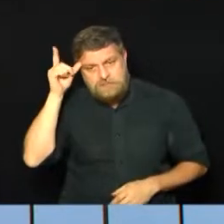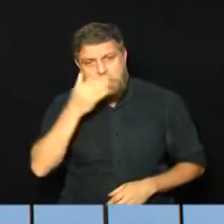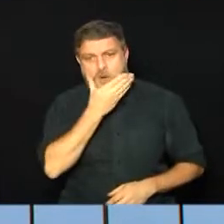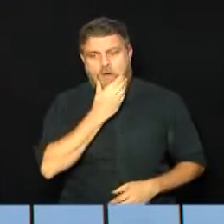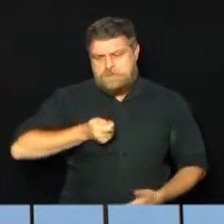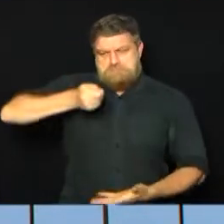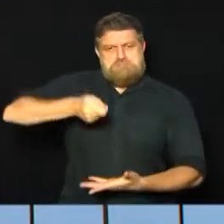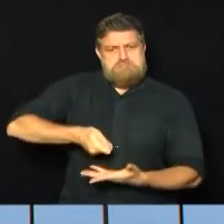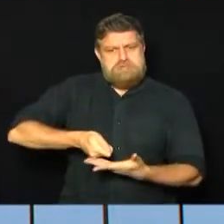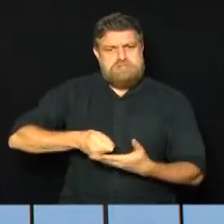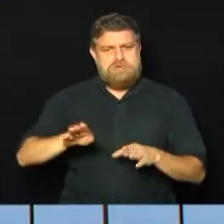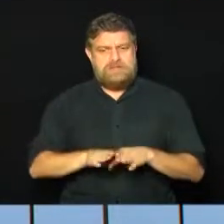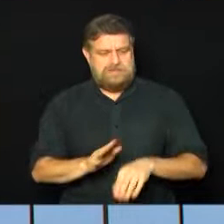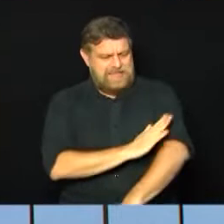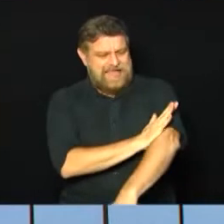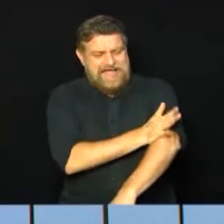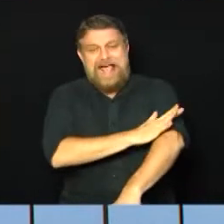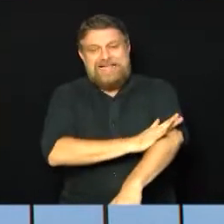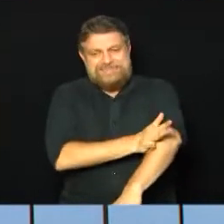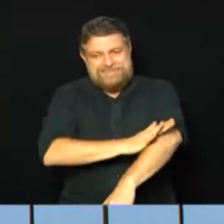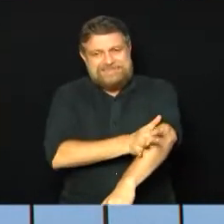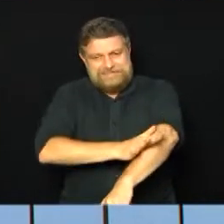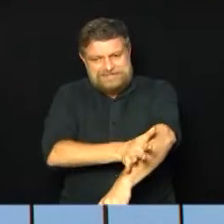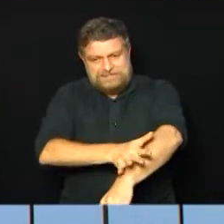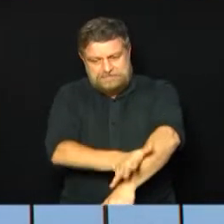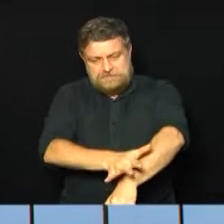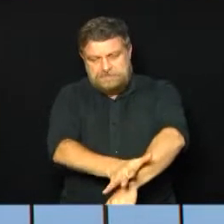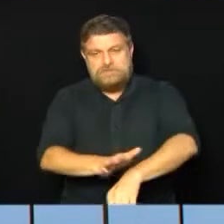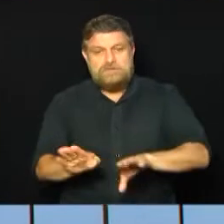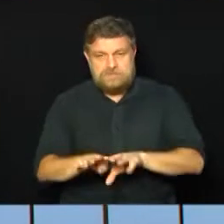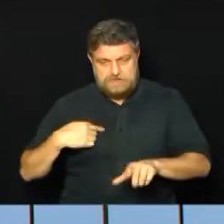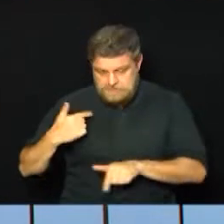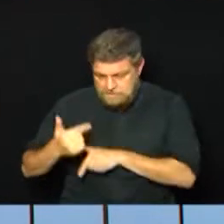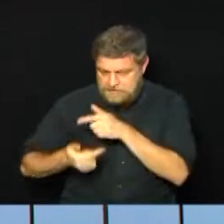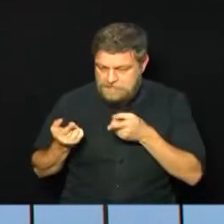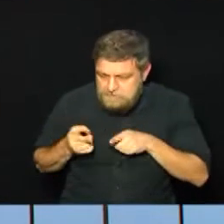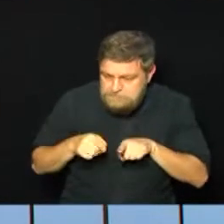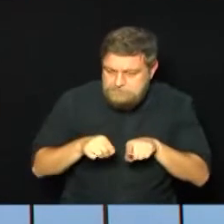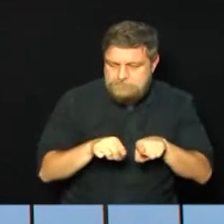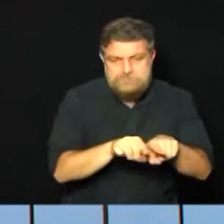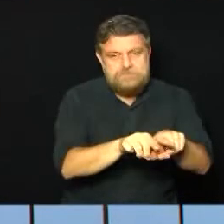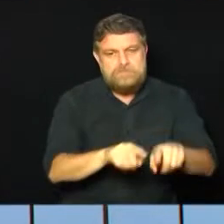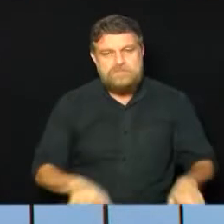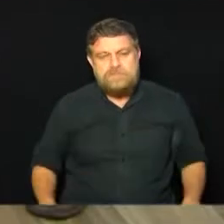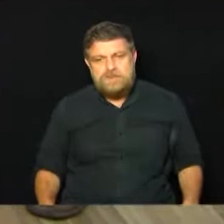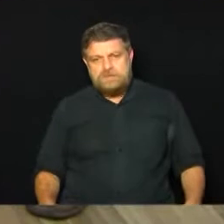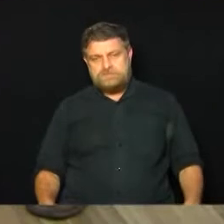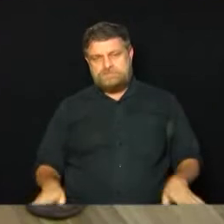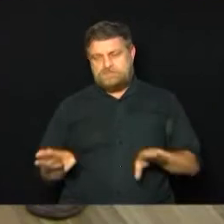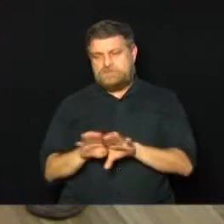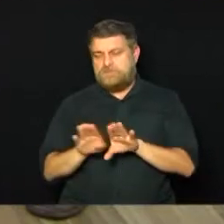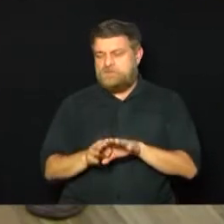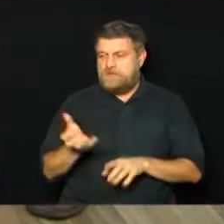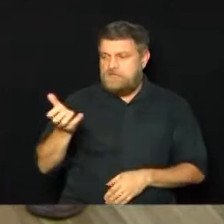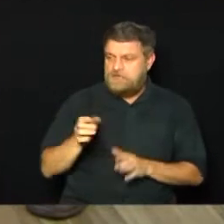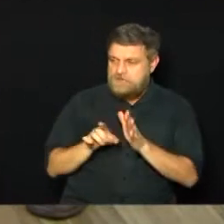e o racismo e outras coisas, a gente tem que ir trabalhando também paralelamente. E, vereador, ainda nessa linha, eu queria que o senhor